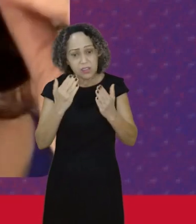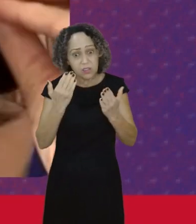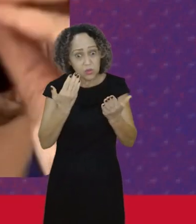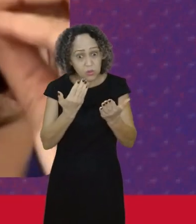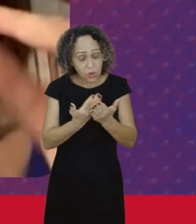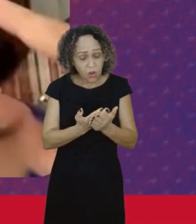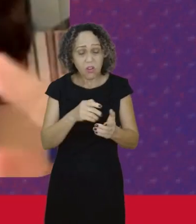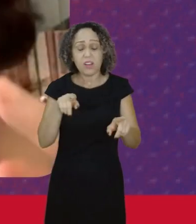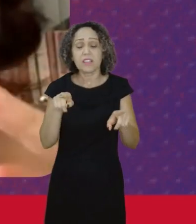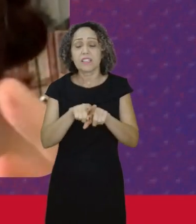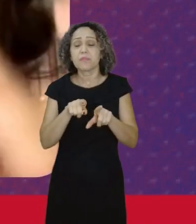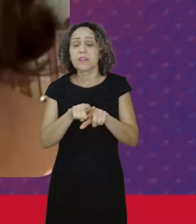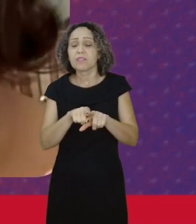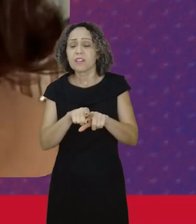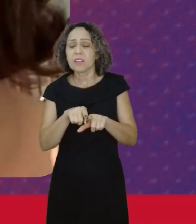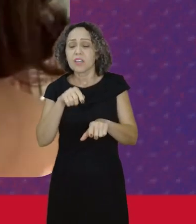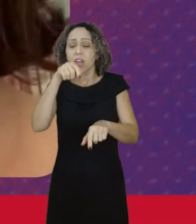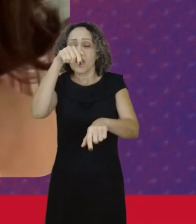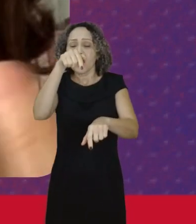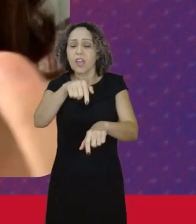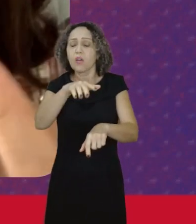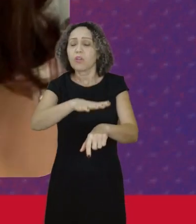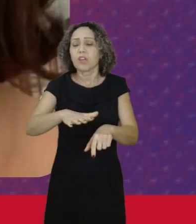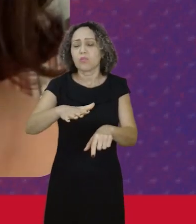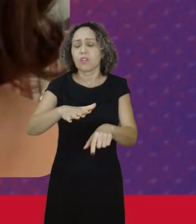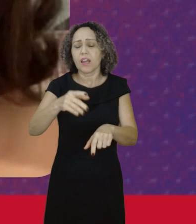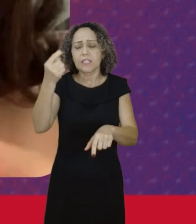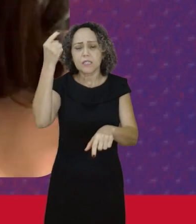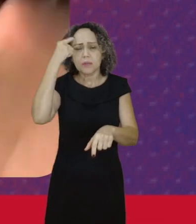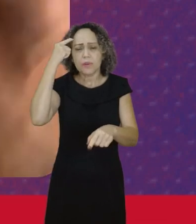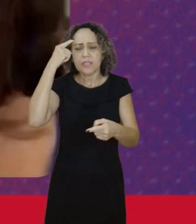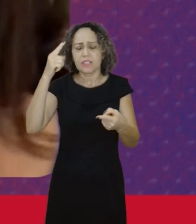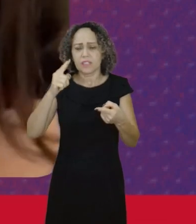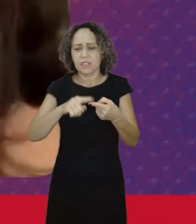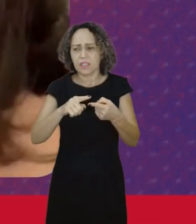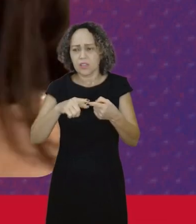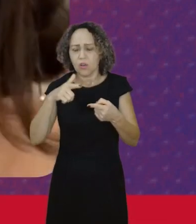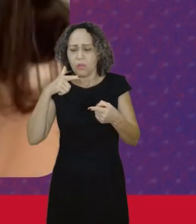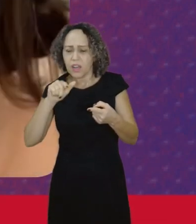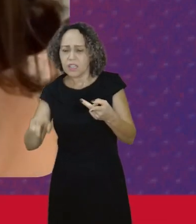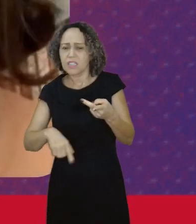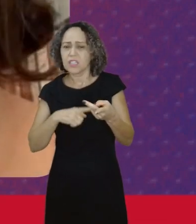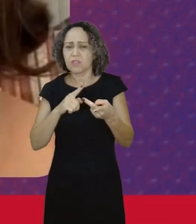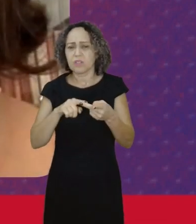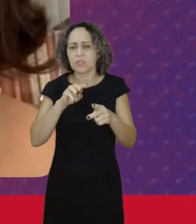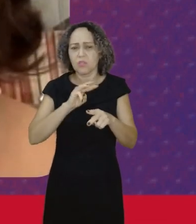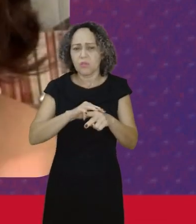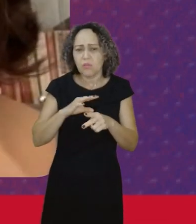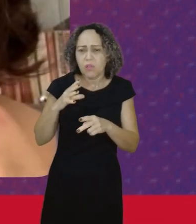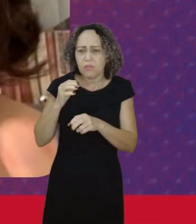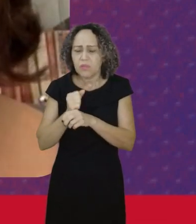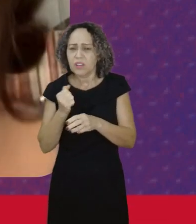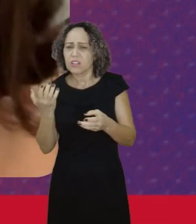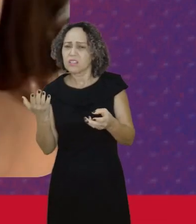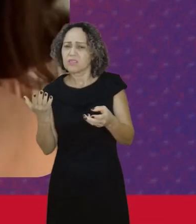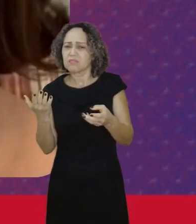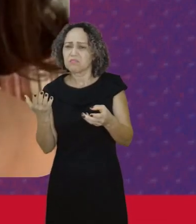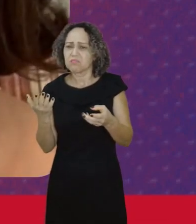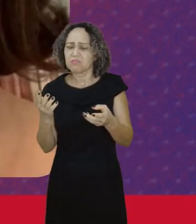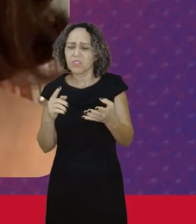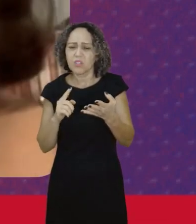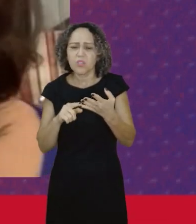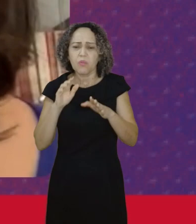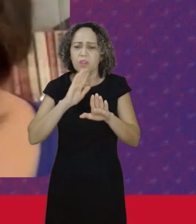de pensar sobre a língua, sobre o cálculo e a matemática como campo de conhecimento, sobre